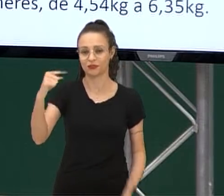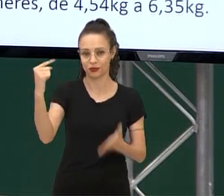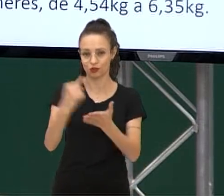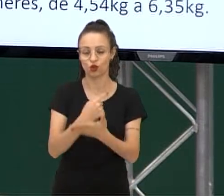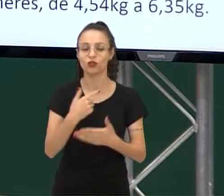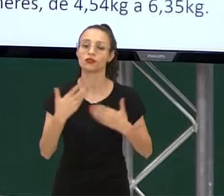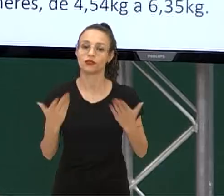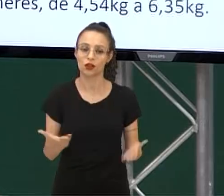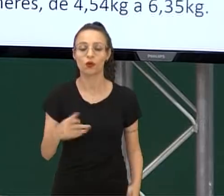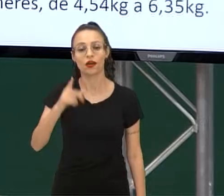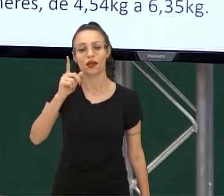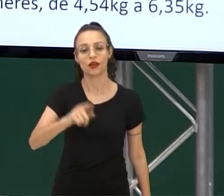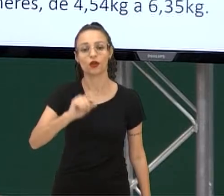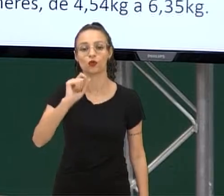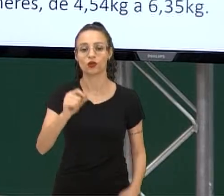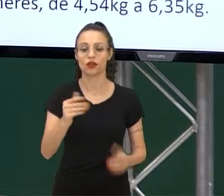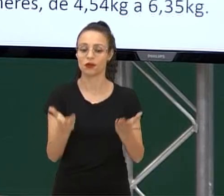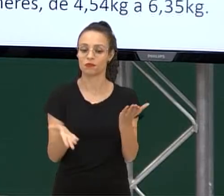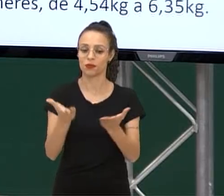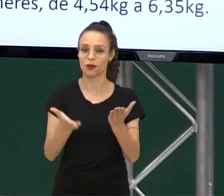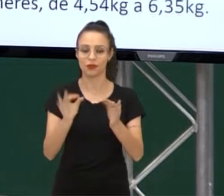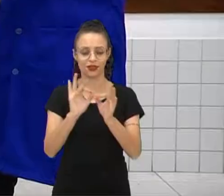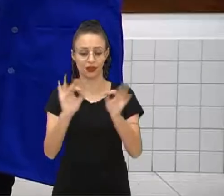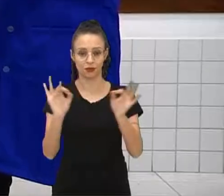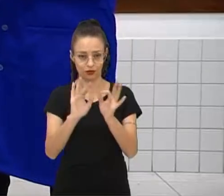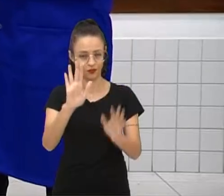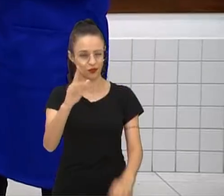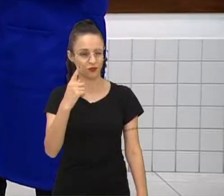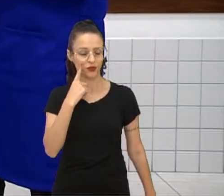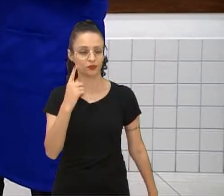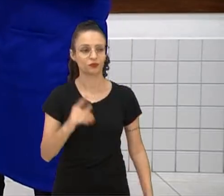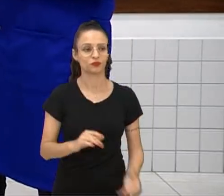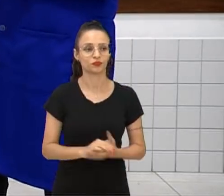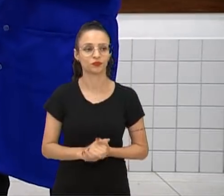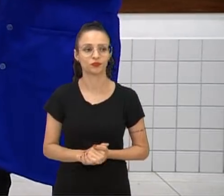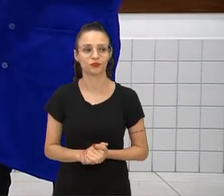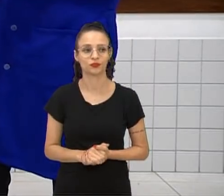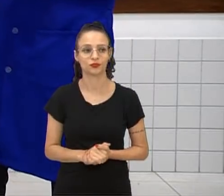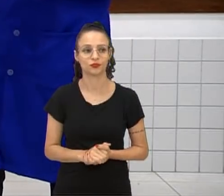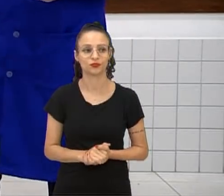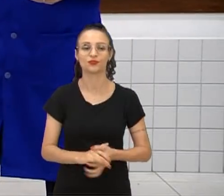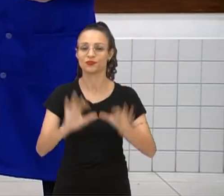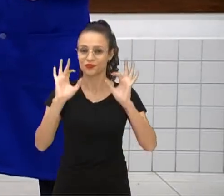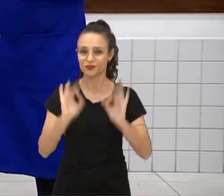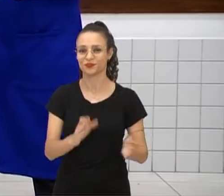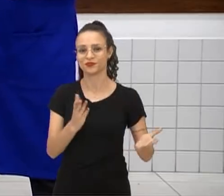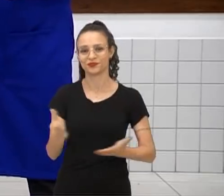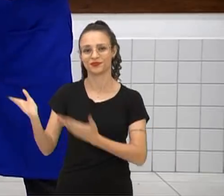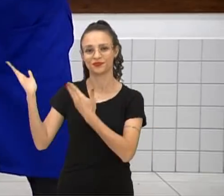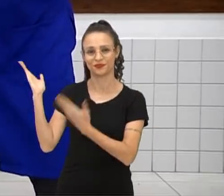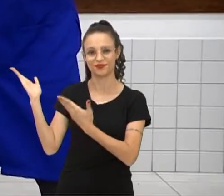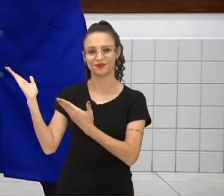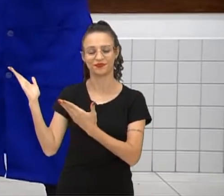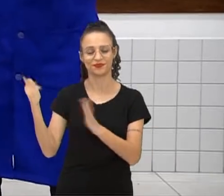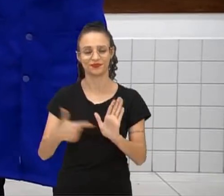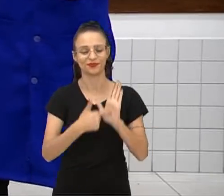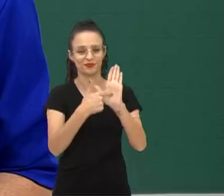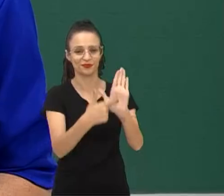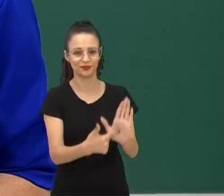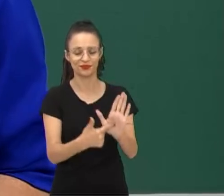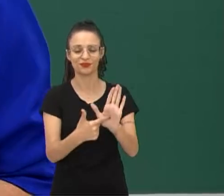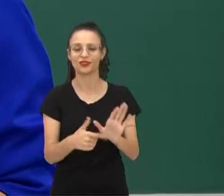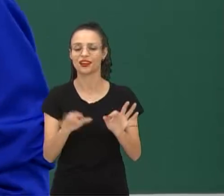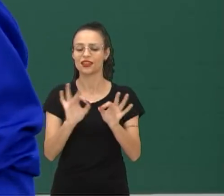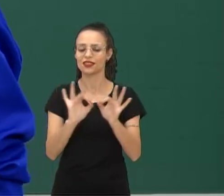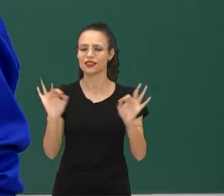da Platina, é sobre tamanho e peso da bola, que nós já vamos ver, não é, professor? Sim. Exatamente nesse slide, nós vamos tratar do